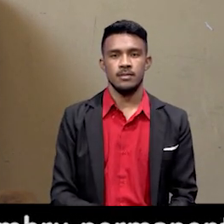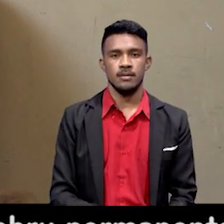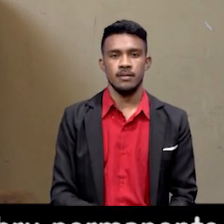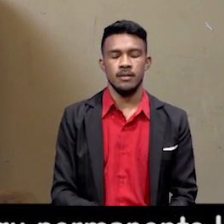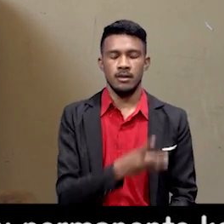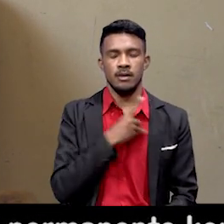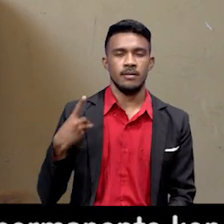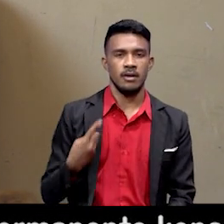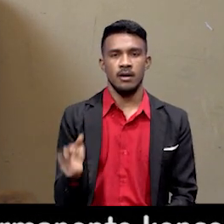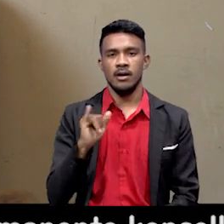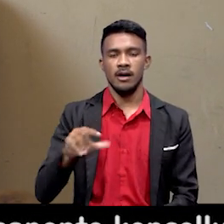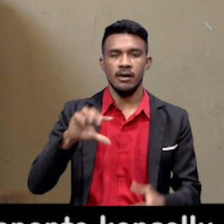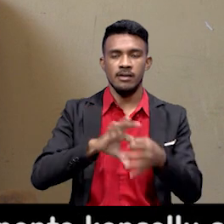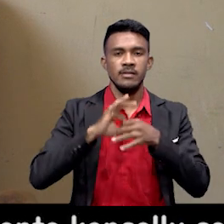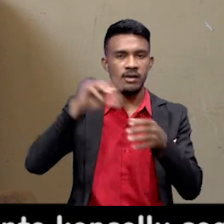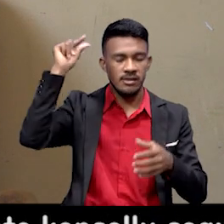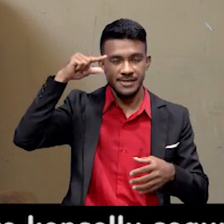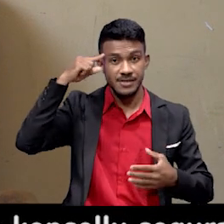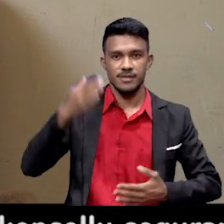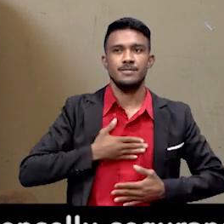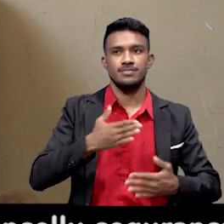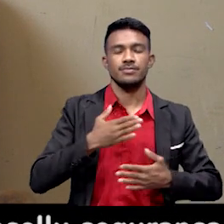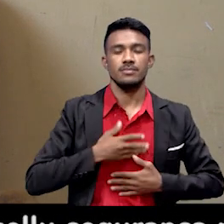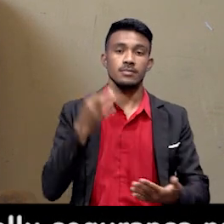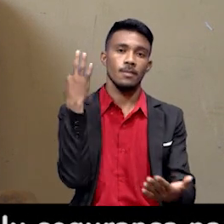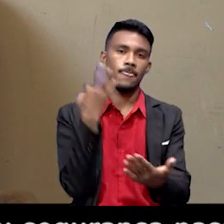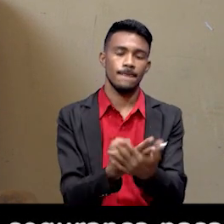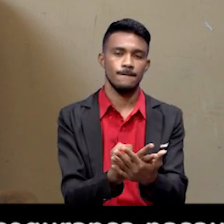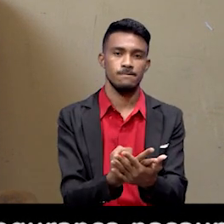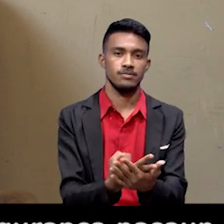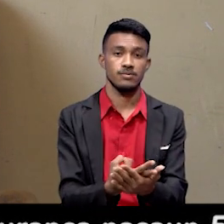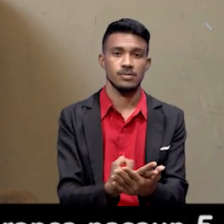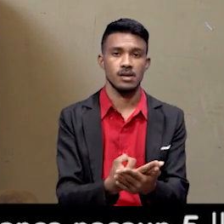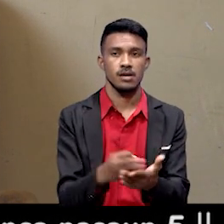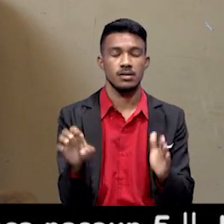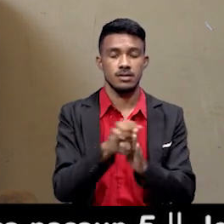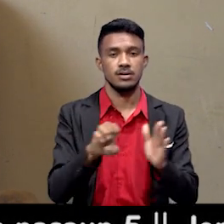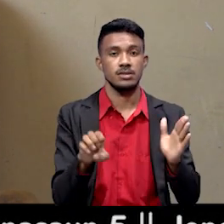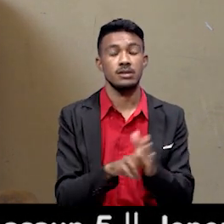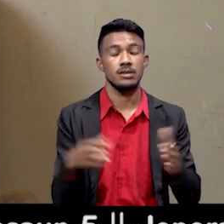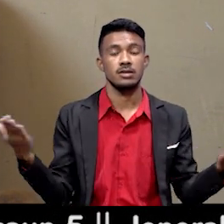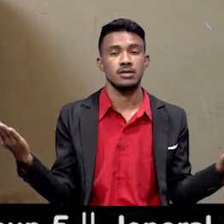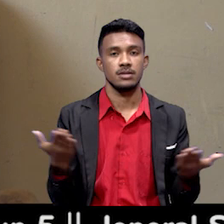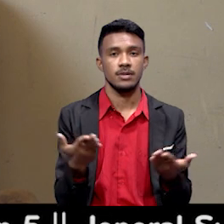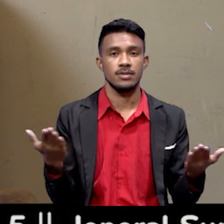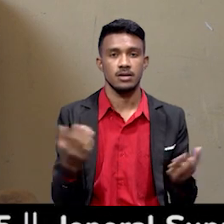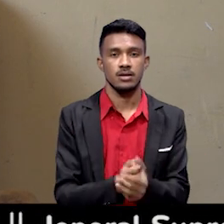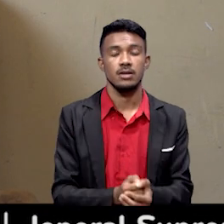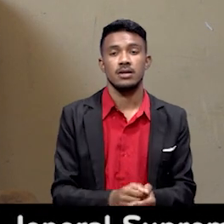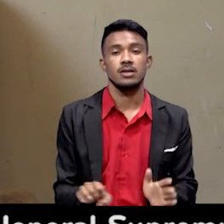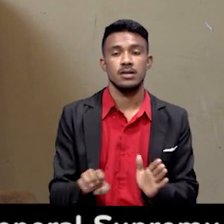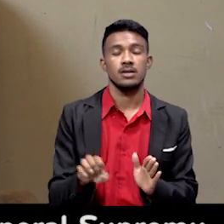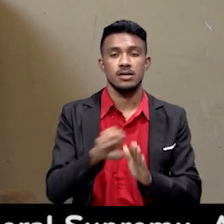deputado sira, membro do governo sira, goza ali o bat também maka estado oferece